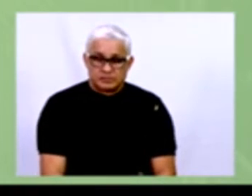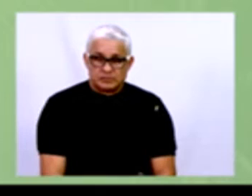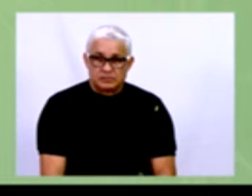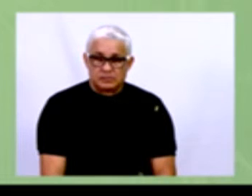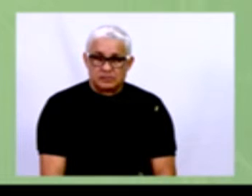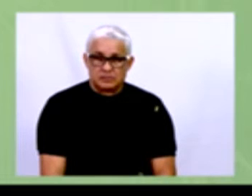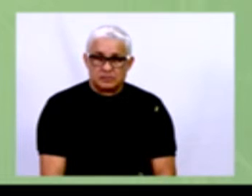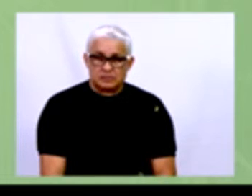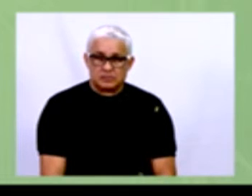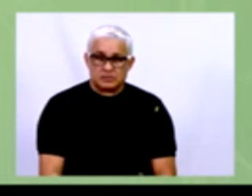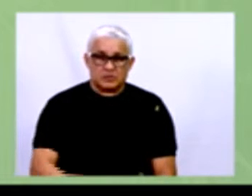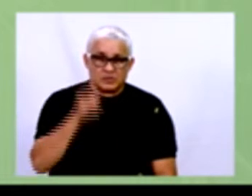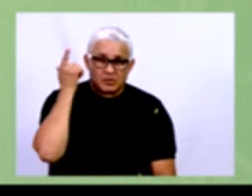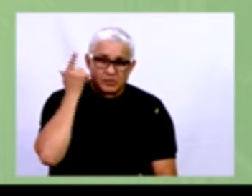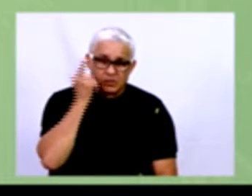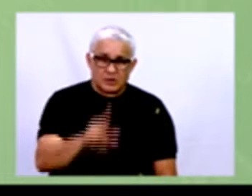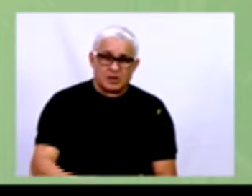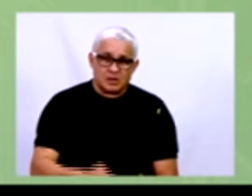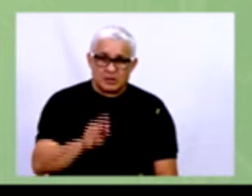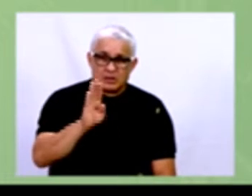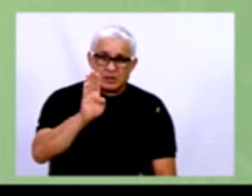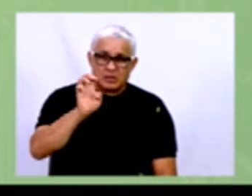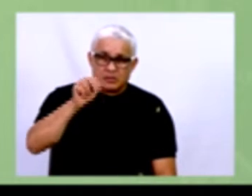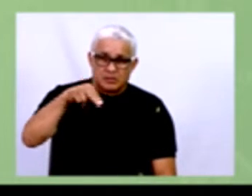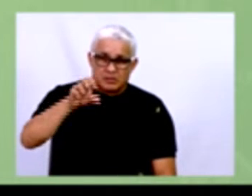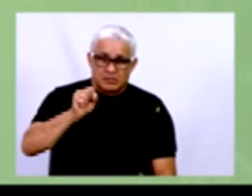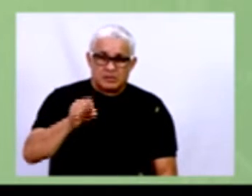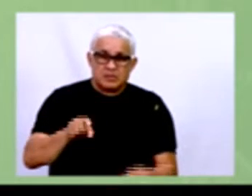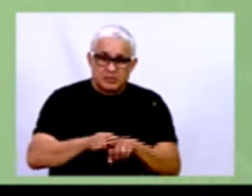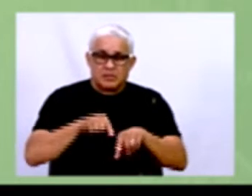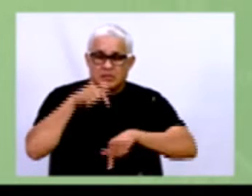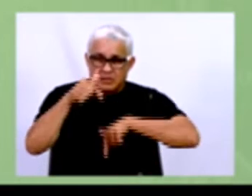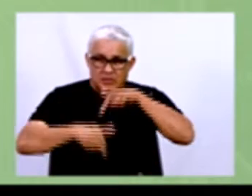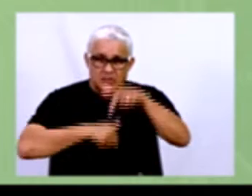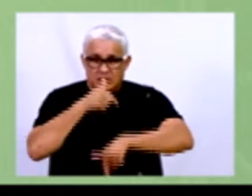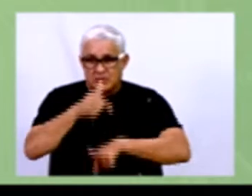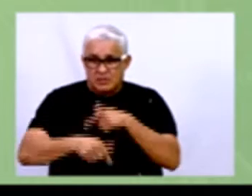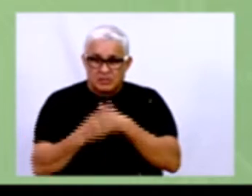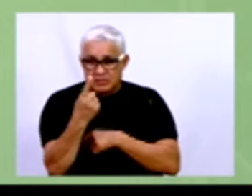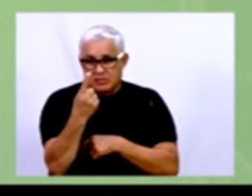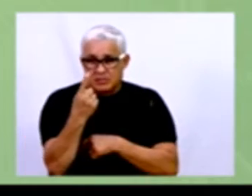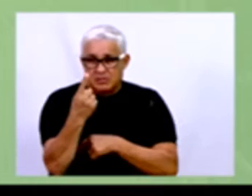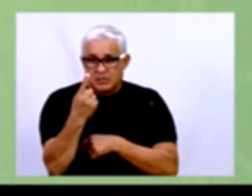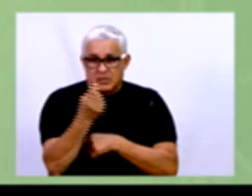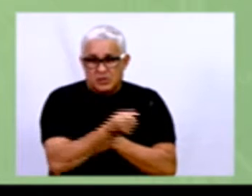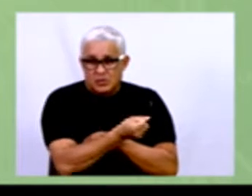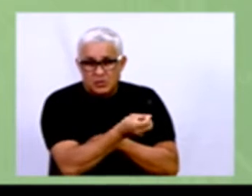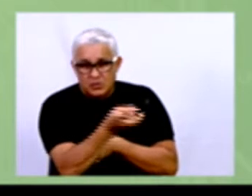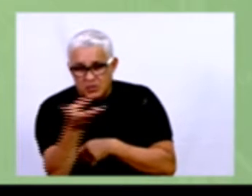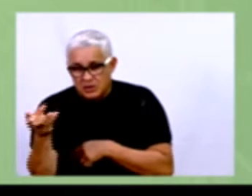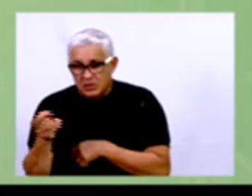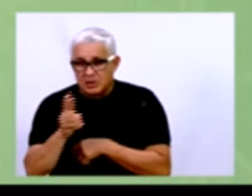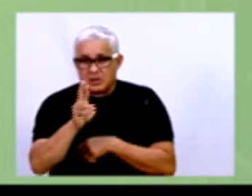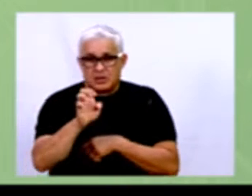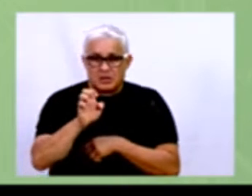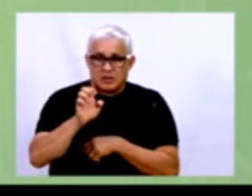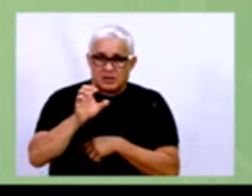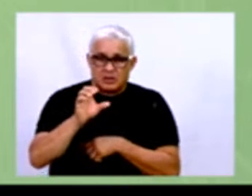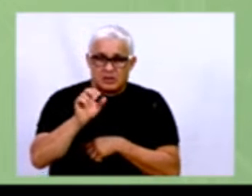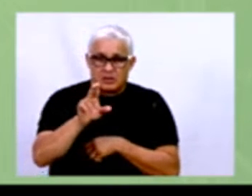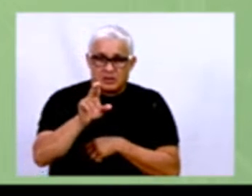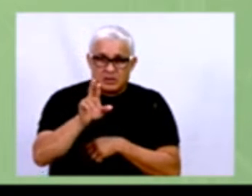para se obter o máximo de bens e serviços, dada uma determinada quantidade de recursos